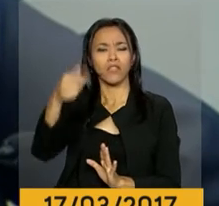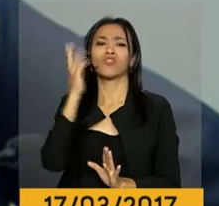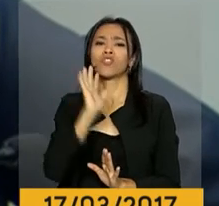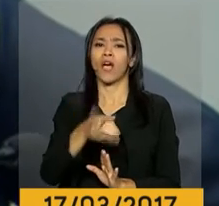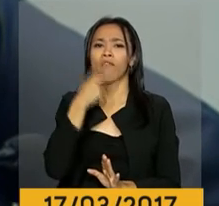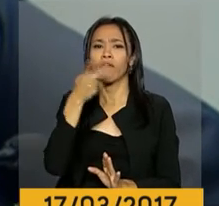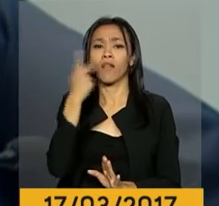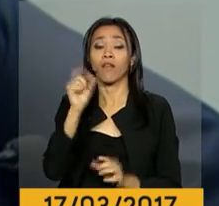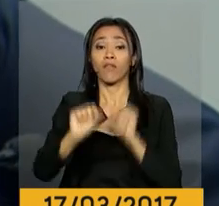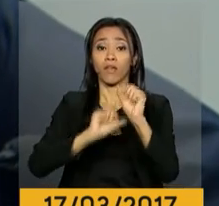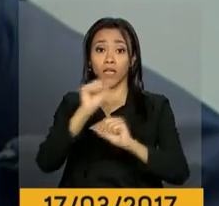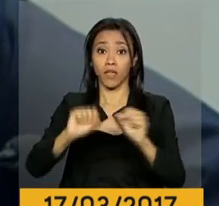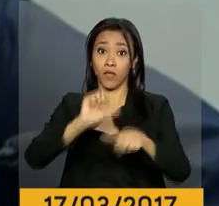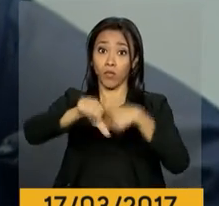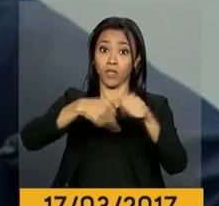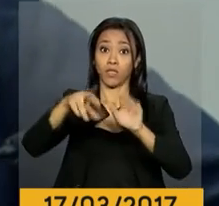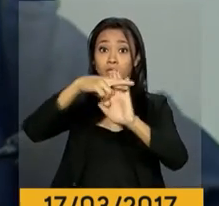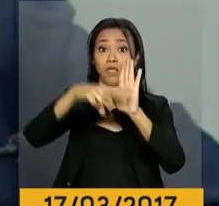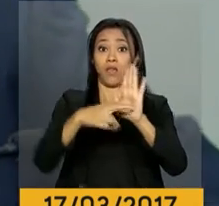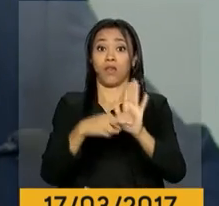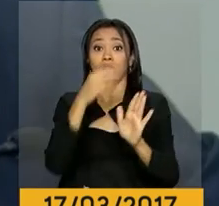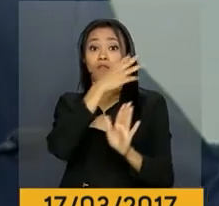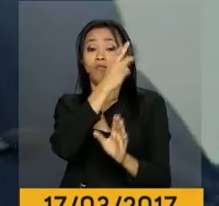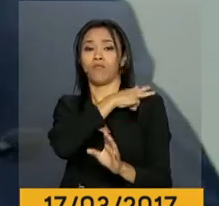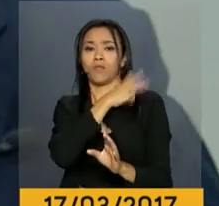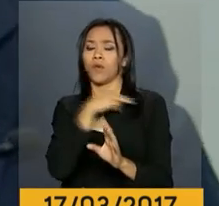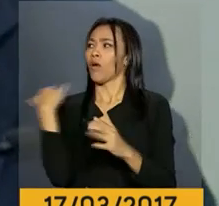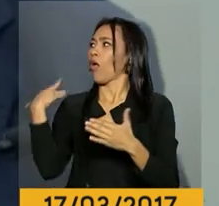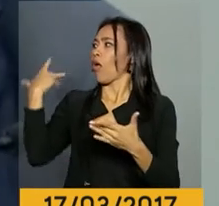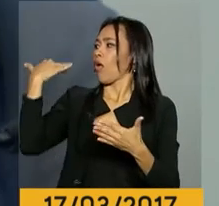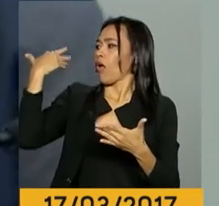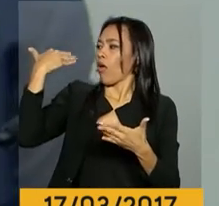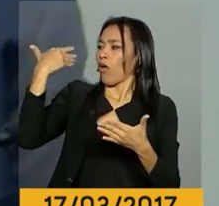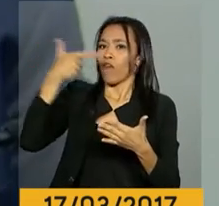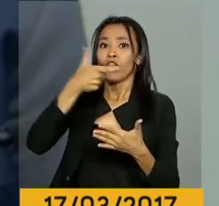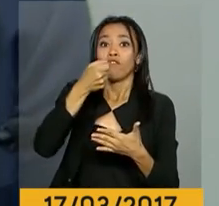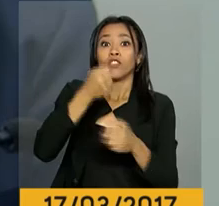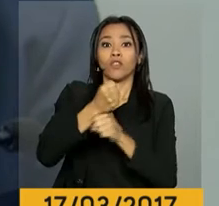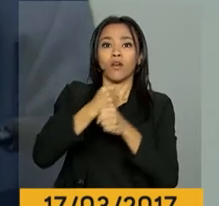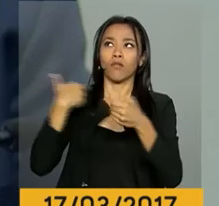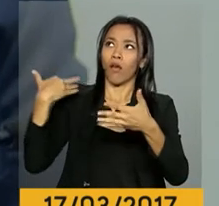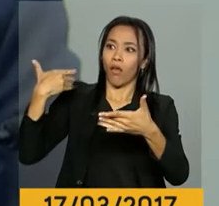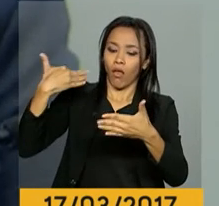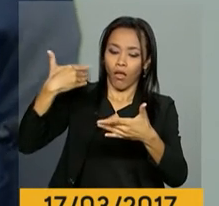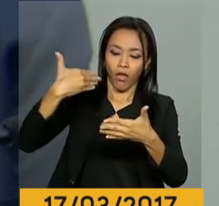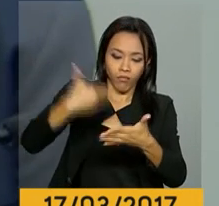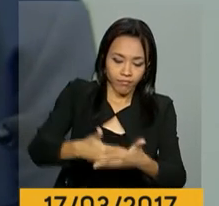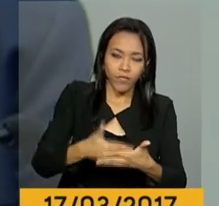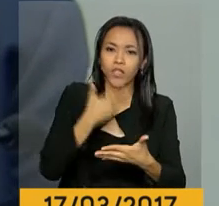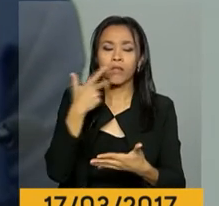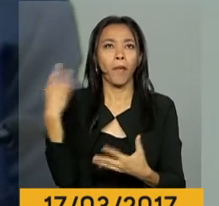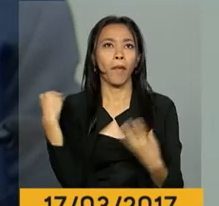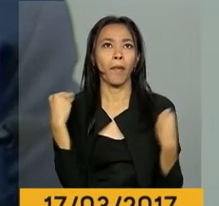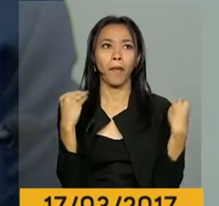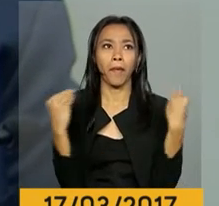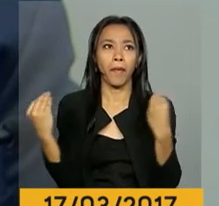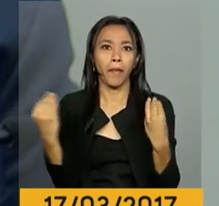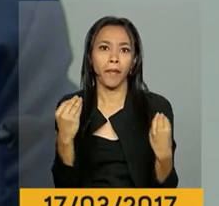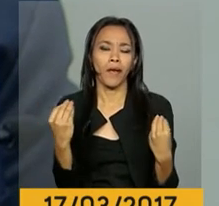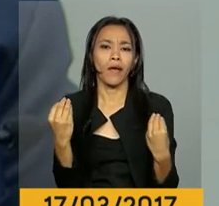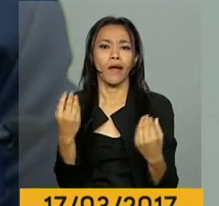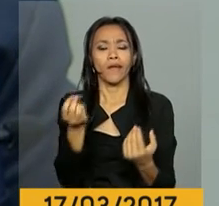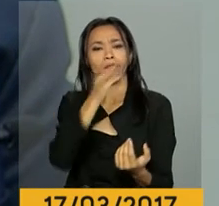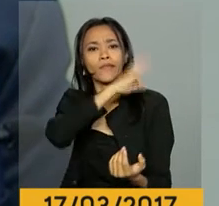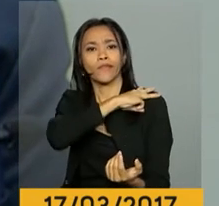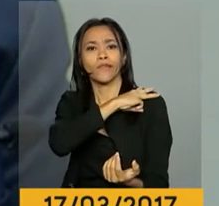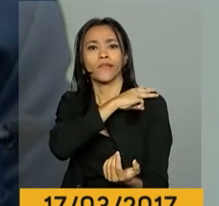reforma do ensino médio. Passou-se um período de 20 anos e só se ouvia o seguinte: aluno que faz o fundamental,